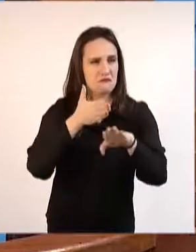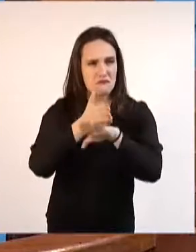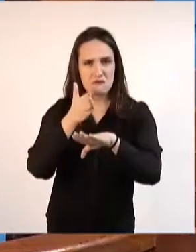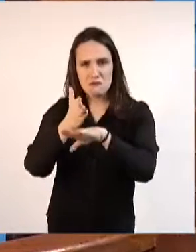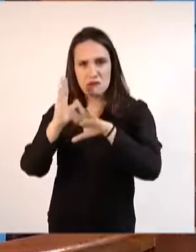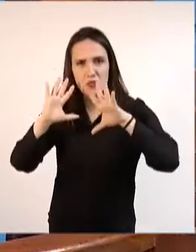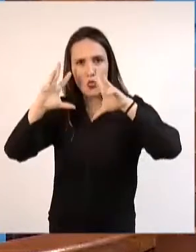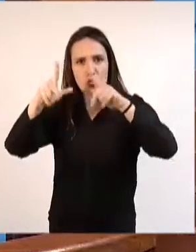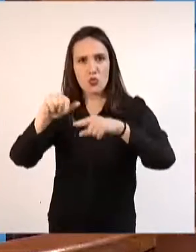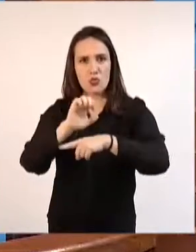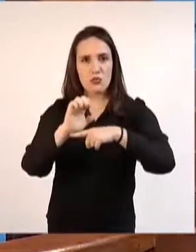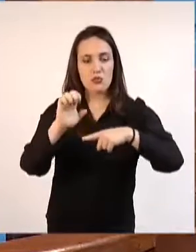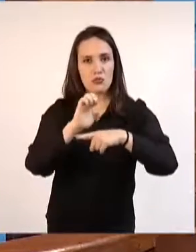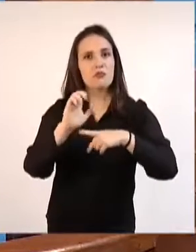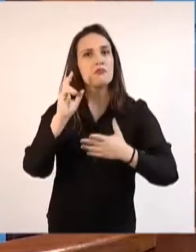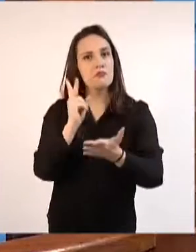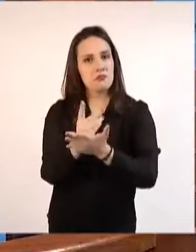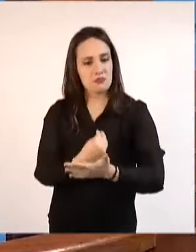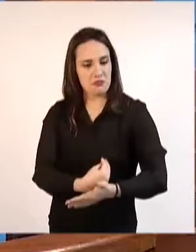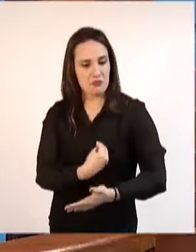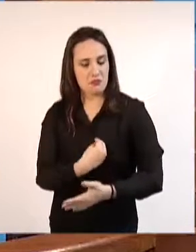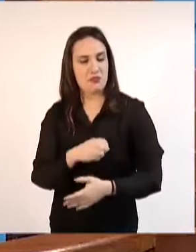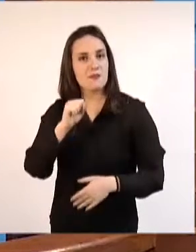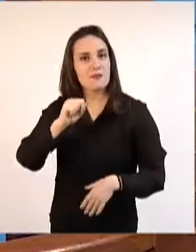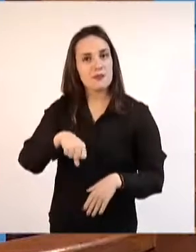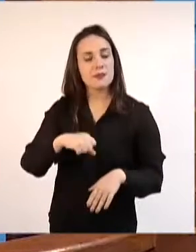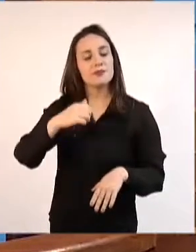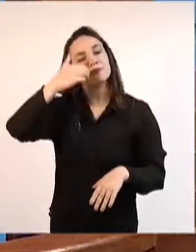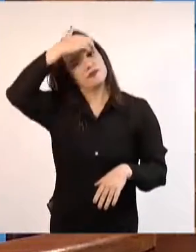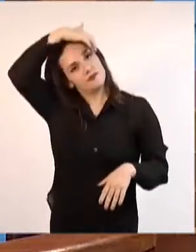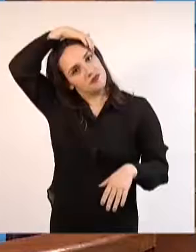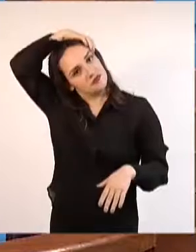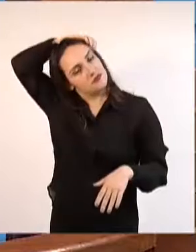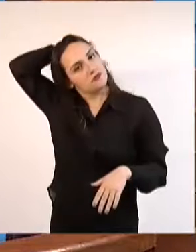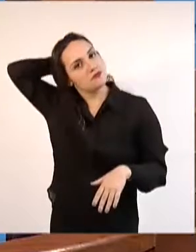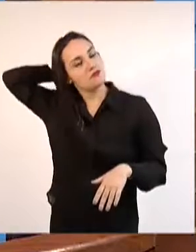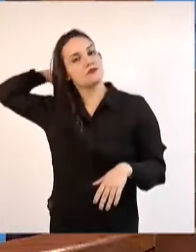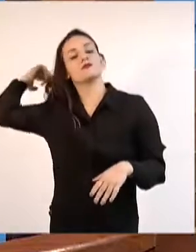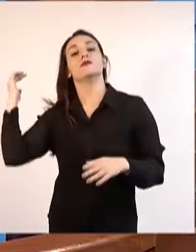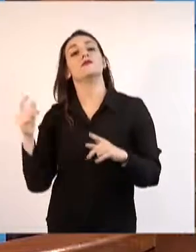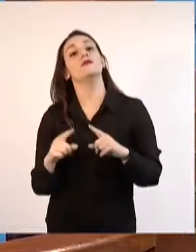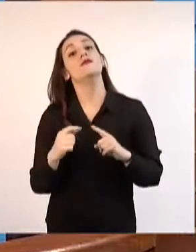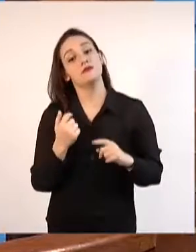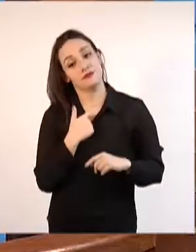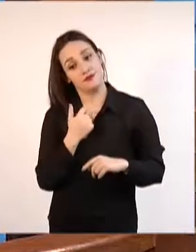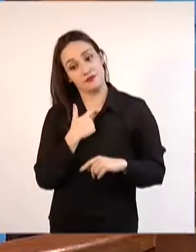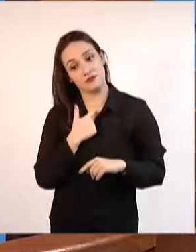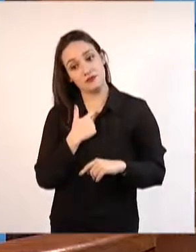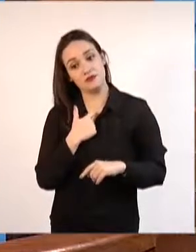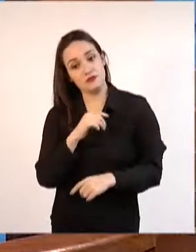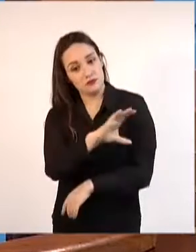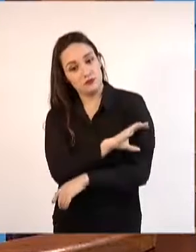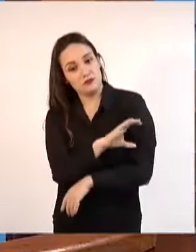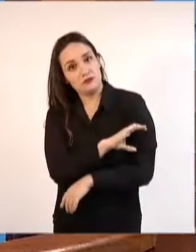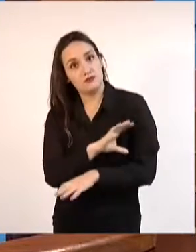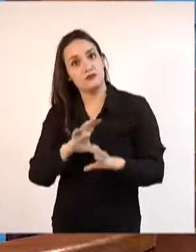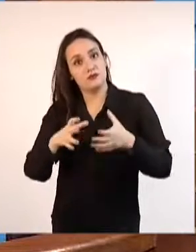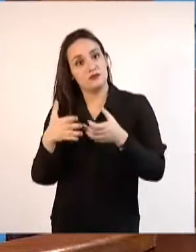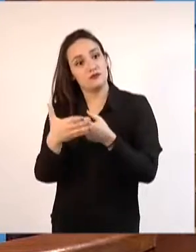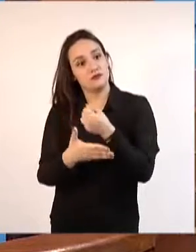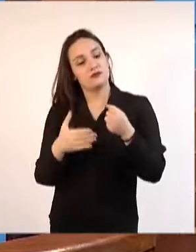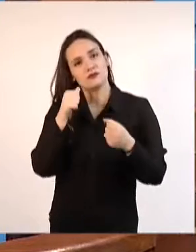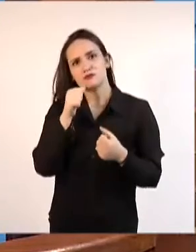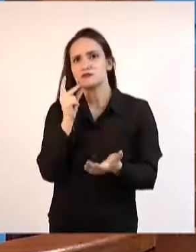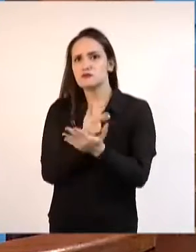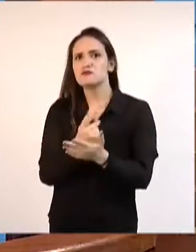inteiro. Ela está sempre presente. Na condição de coordenador dessa Frente Parlamentar em Defesa das Mulheres, em todas as